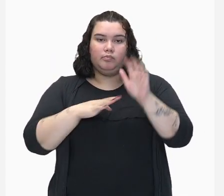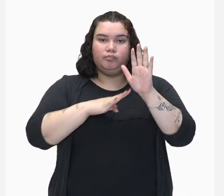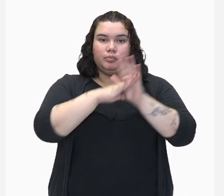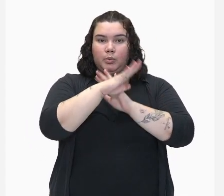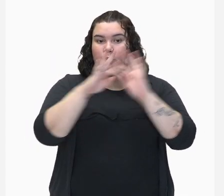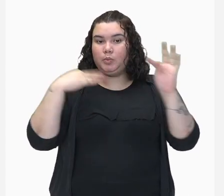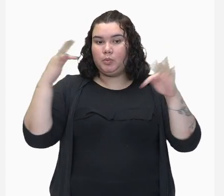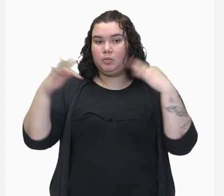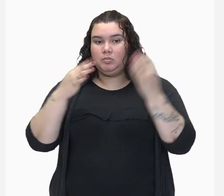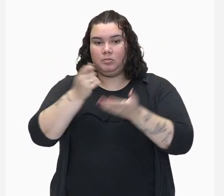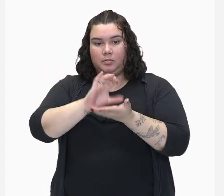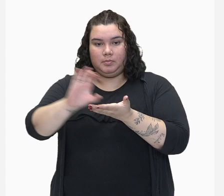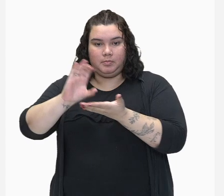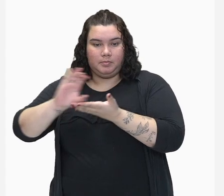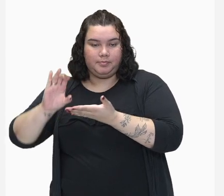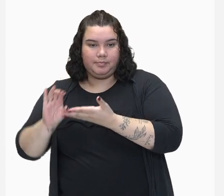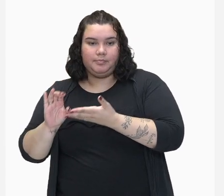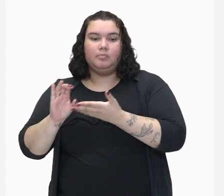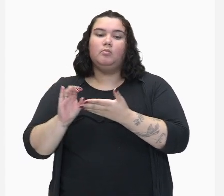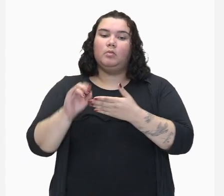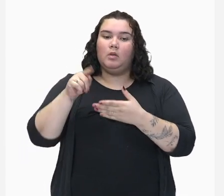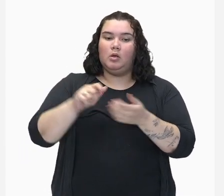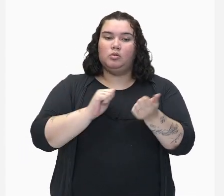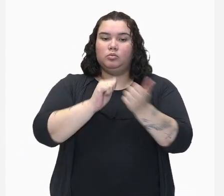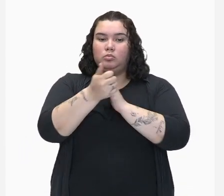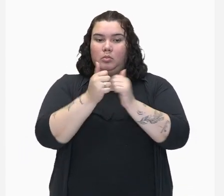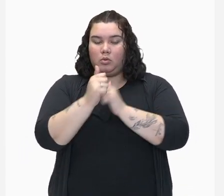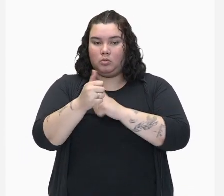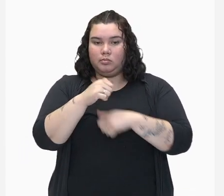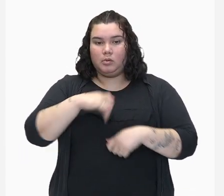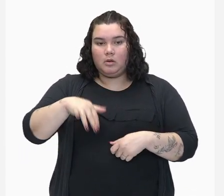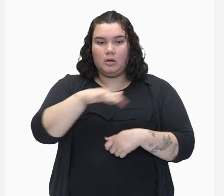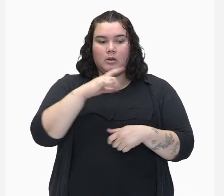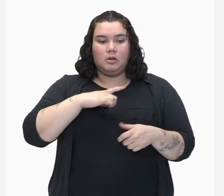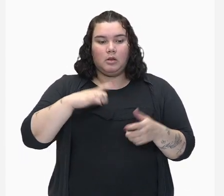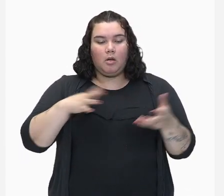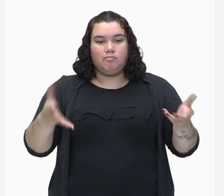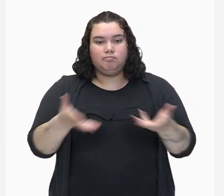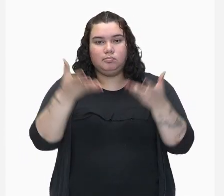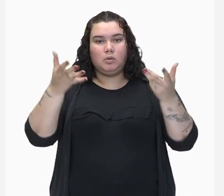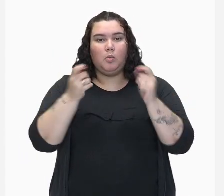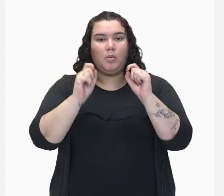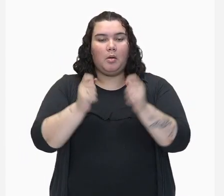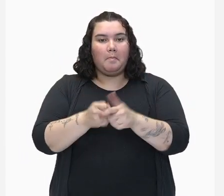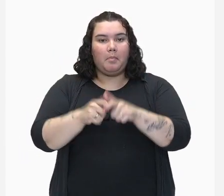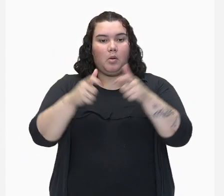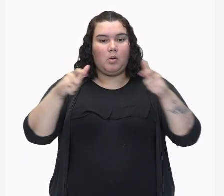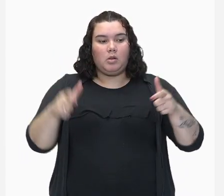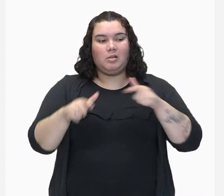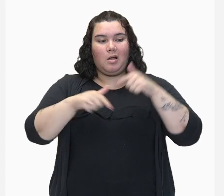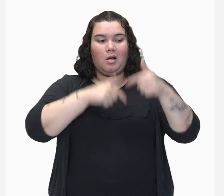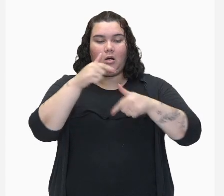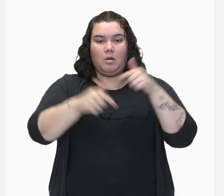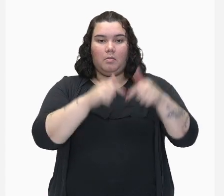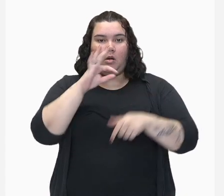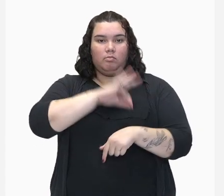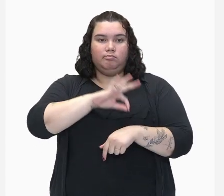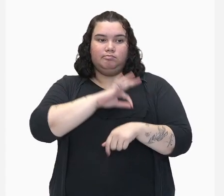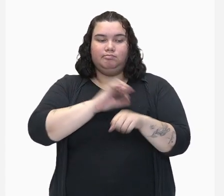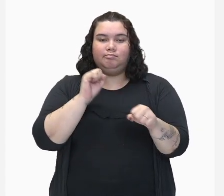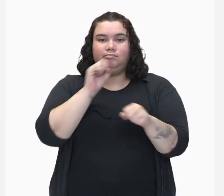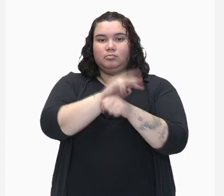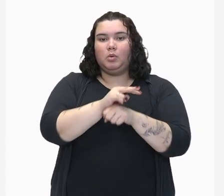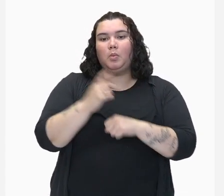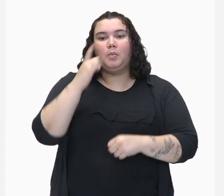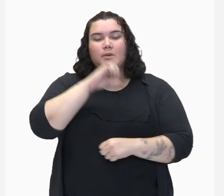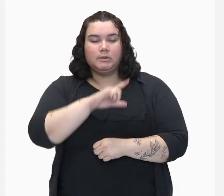O investimento em infraestrutura esportiva gera empregos diretos e indiretos. Então, como eu falei,